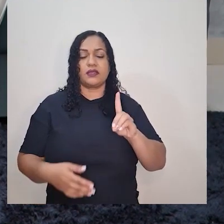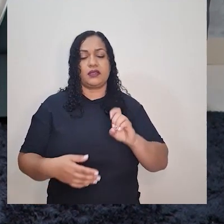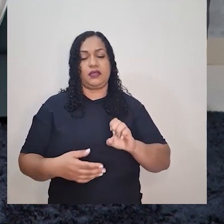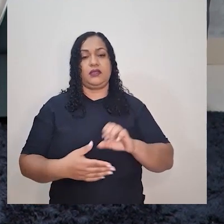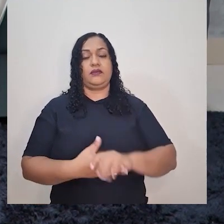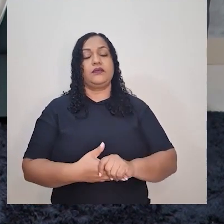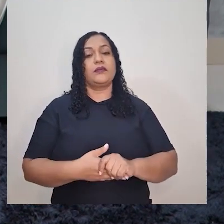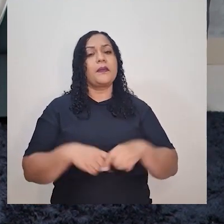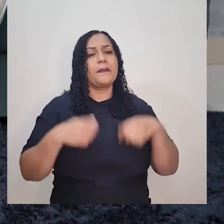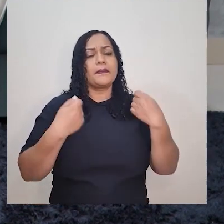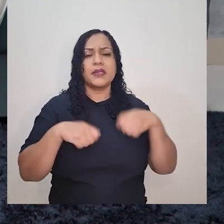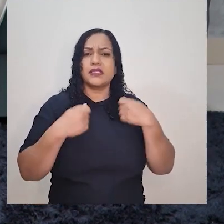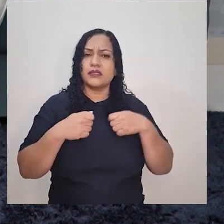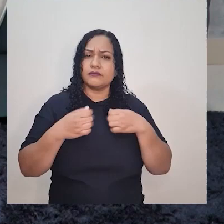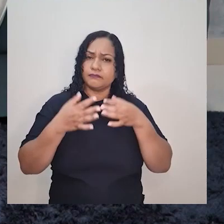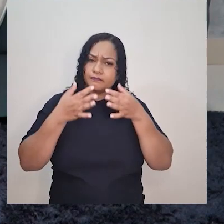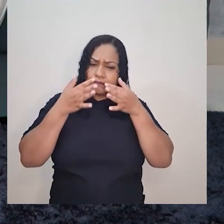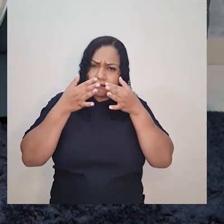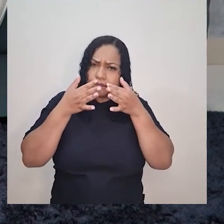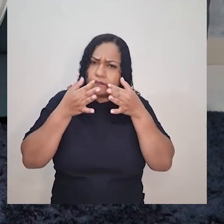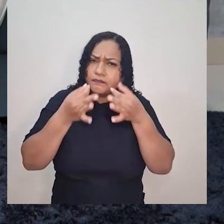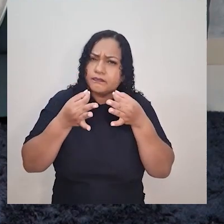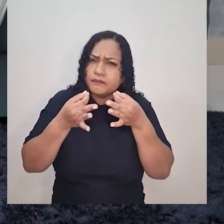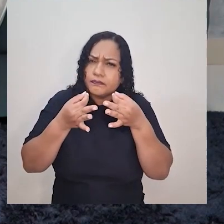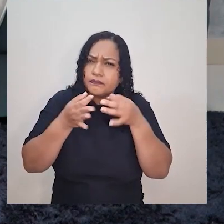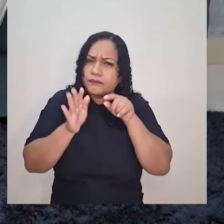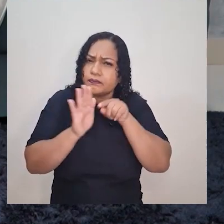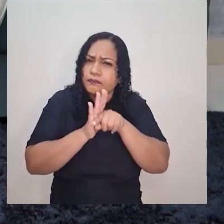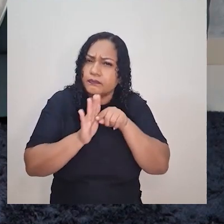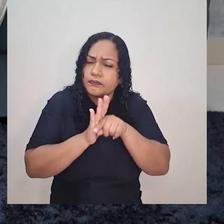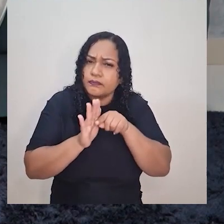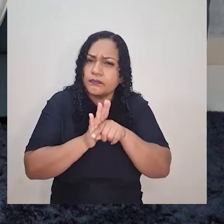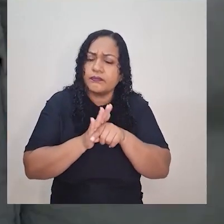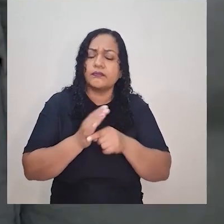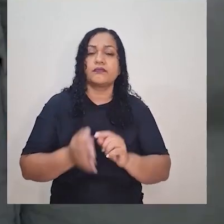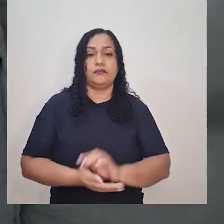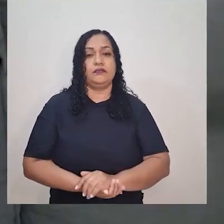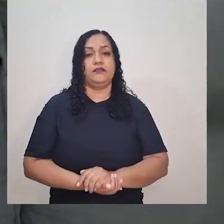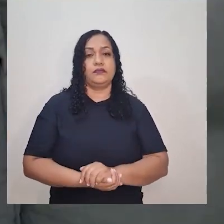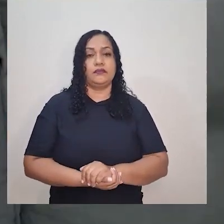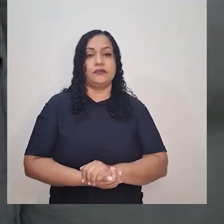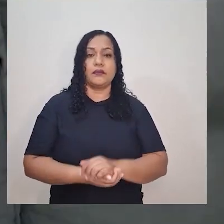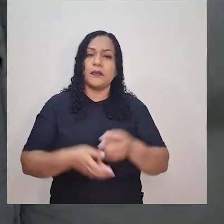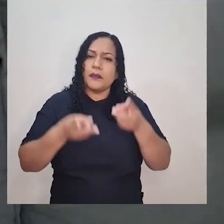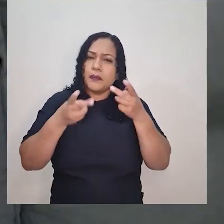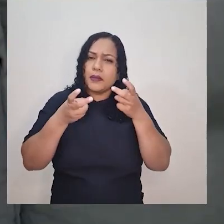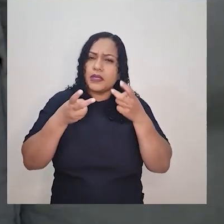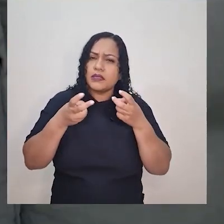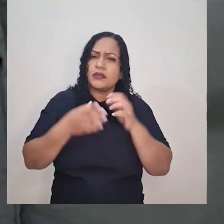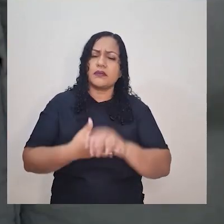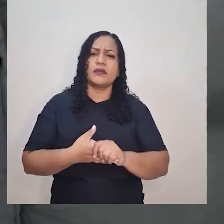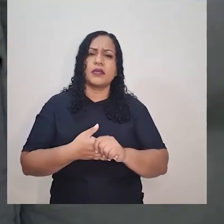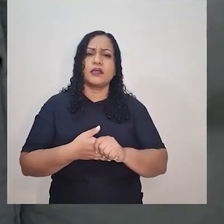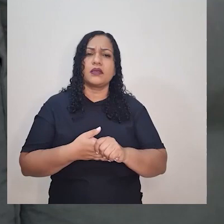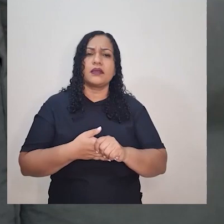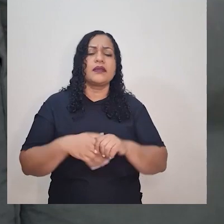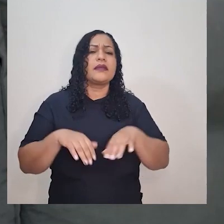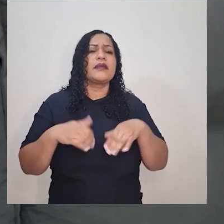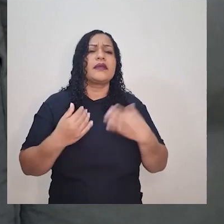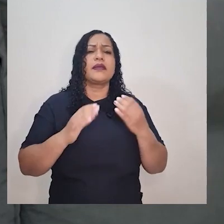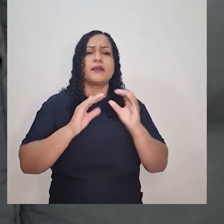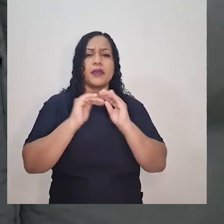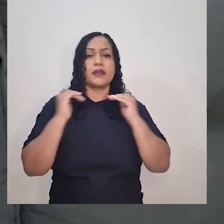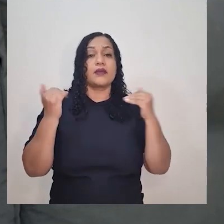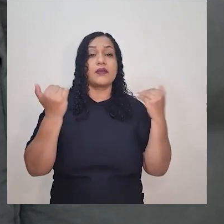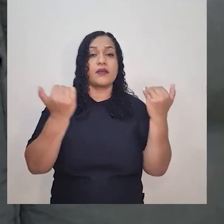um olhar aguçado. Nós precisamos ter observações, observar esse meu entorno. Quem é a minha